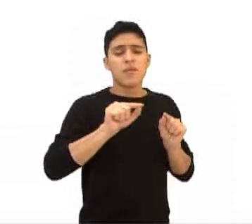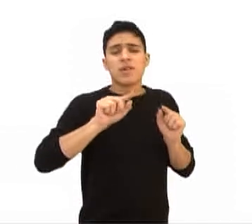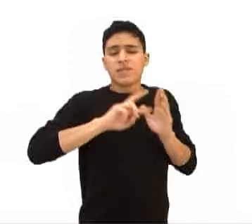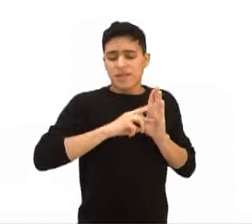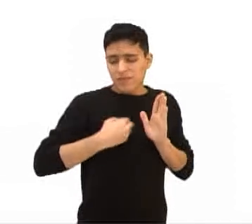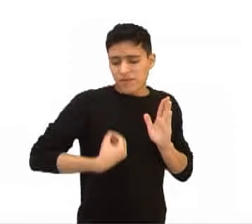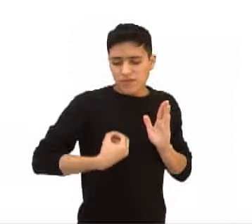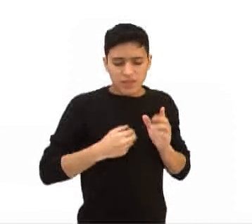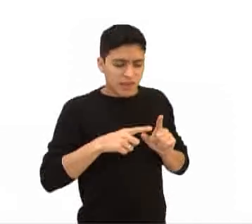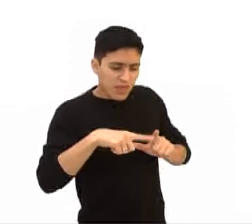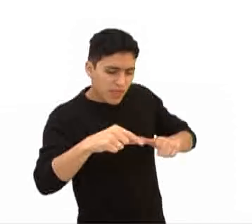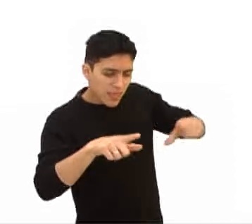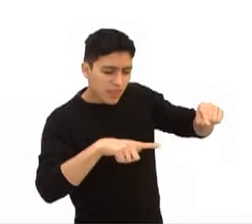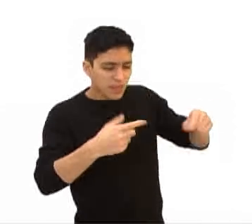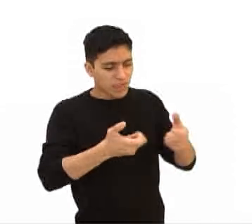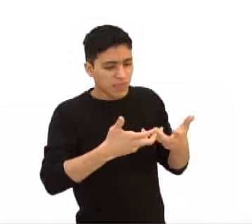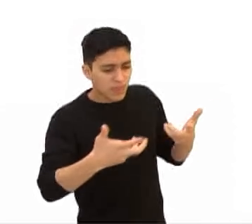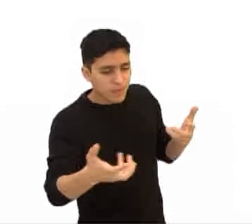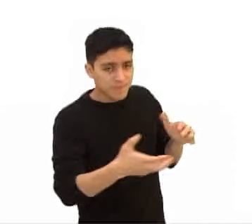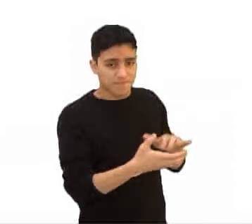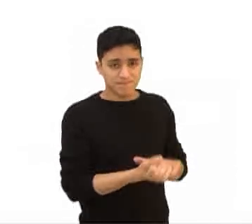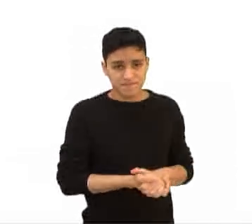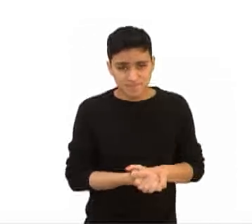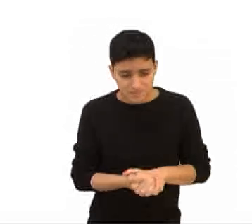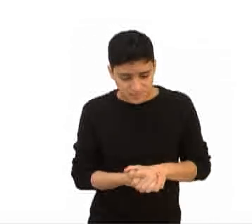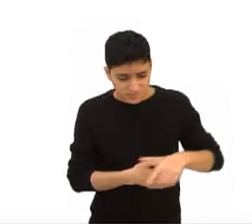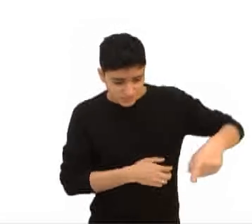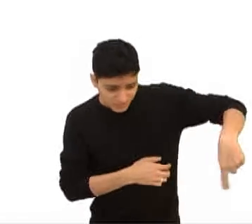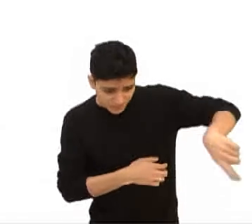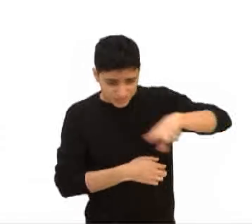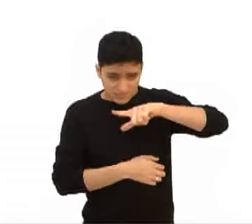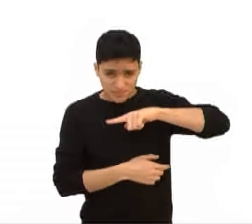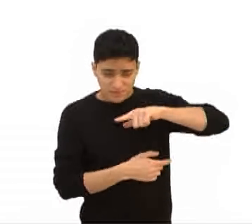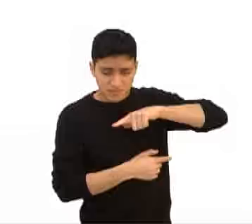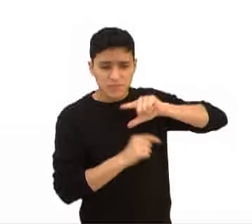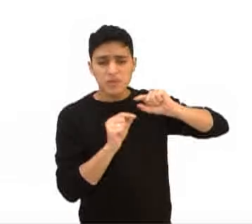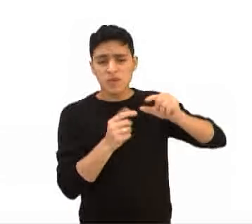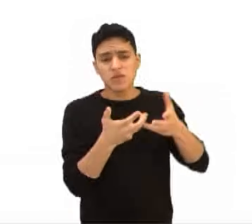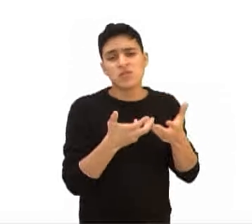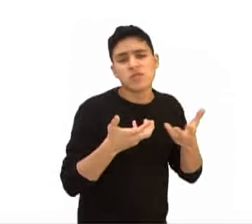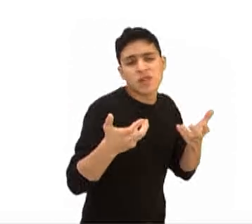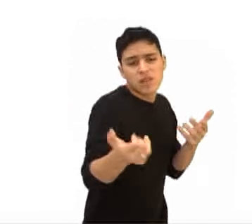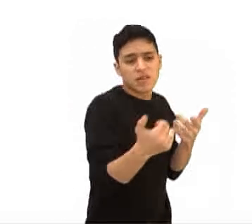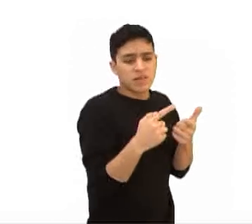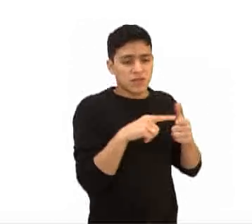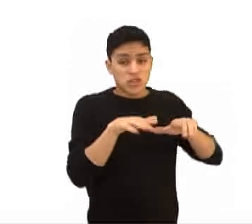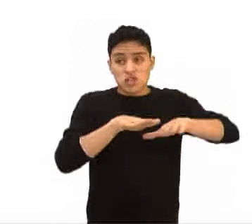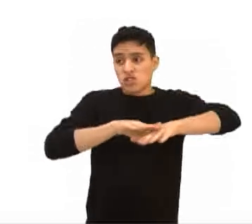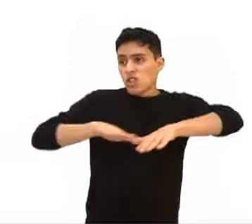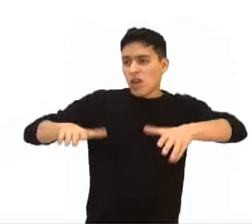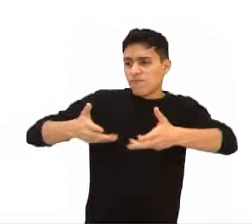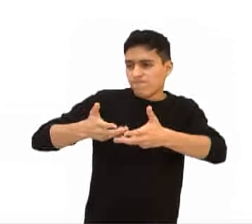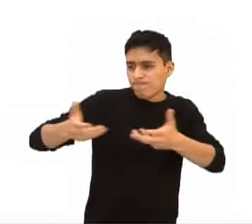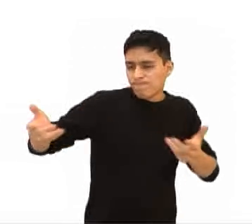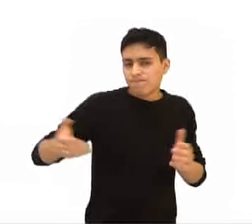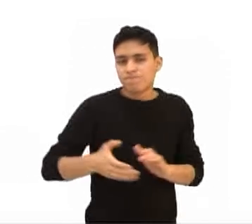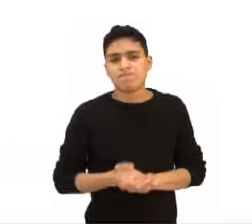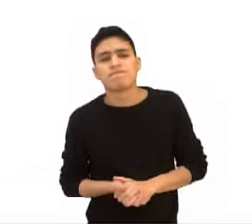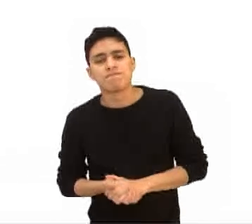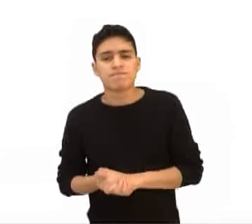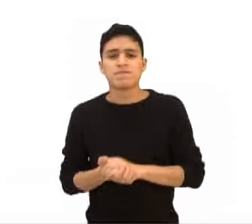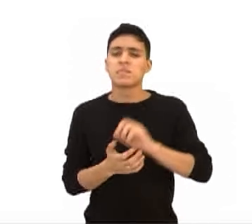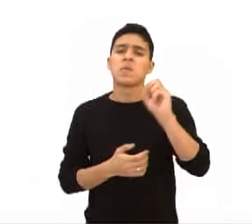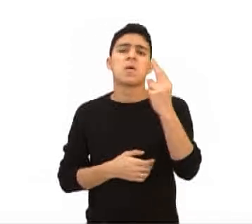vegetal. Conforme isso se refere à vida que cobre solo, estruturas espaciais ou outra